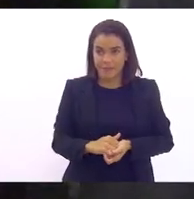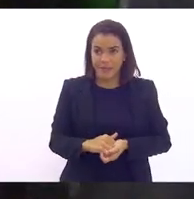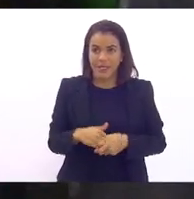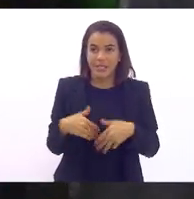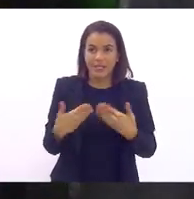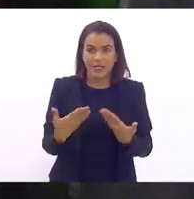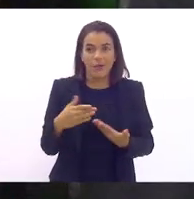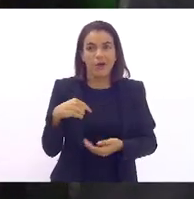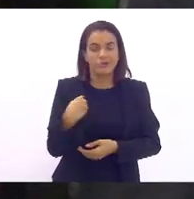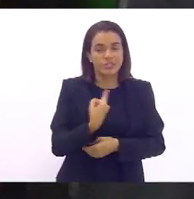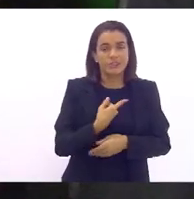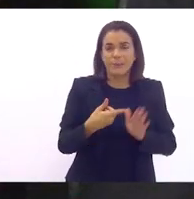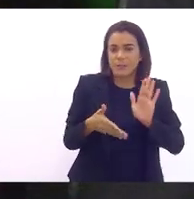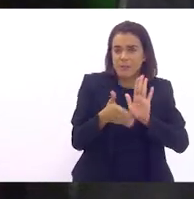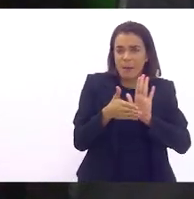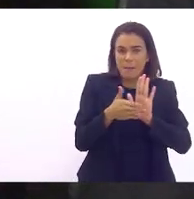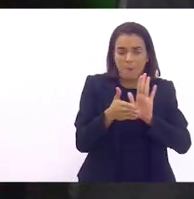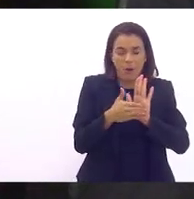gente sempre